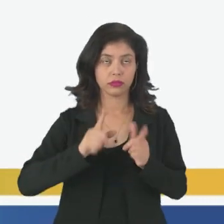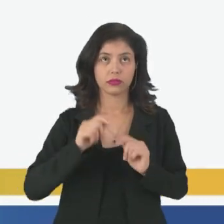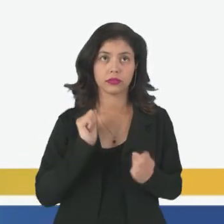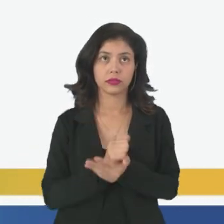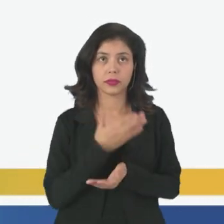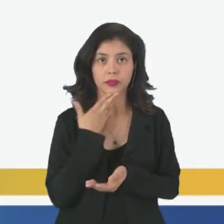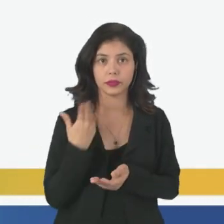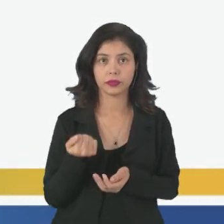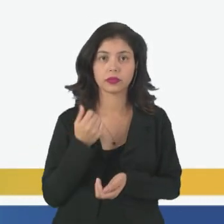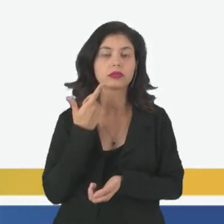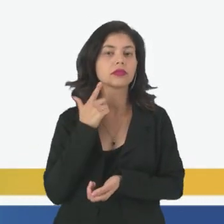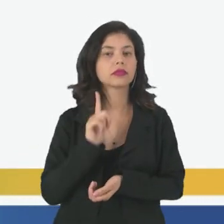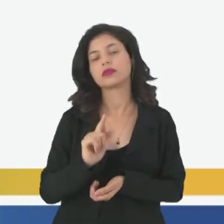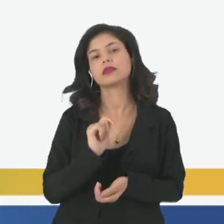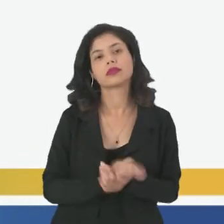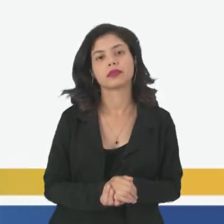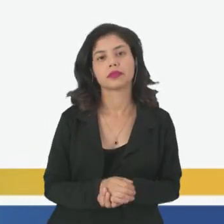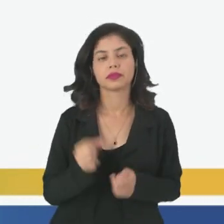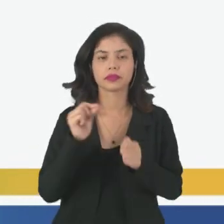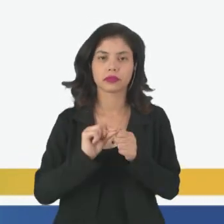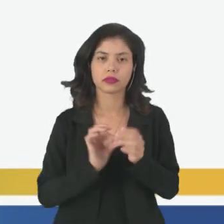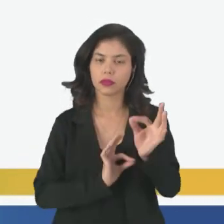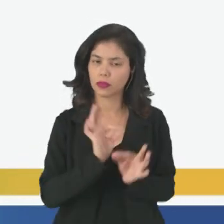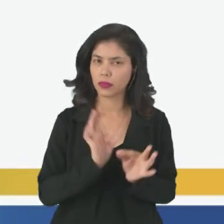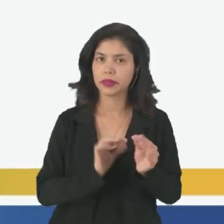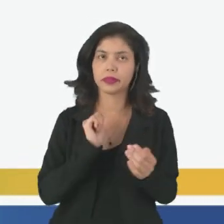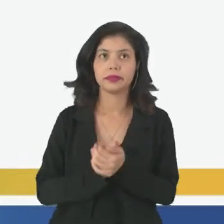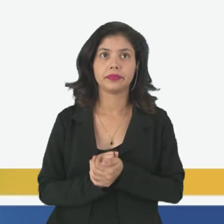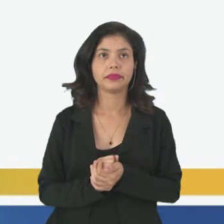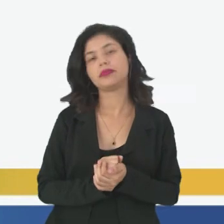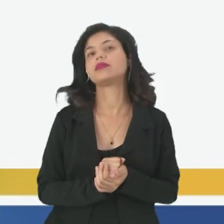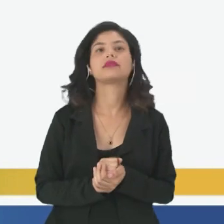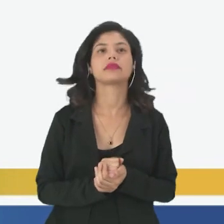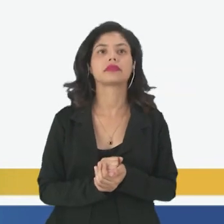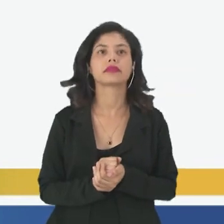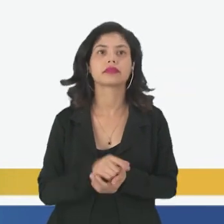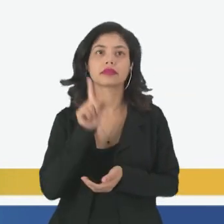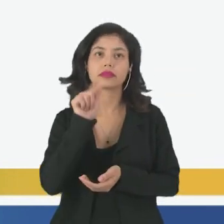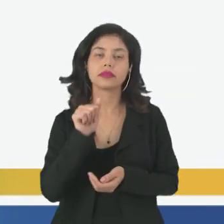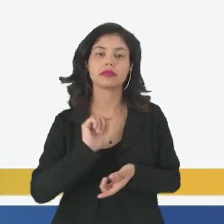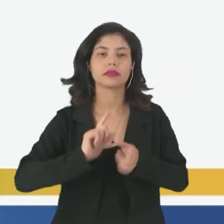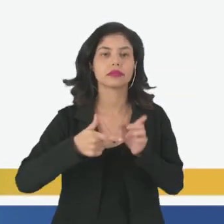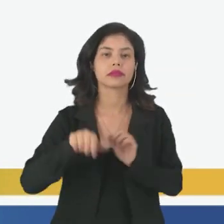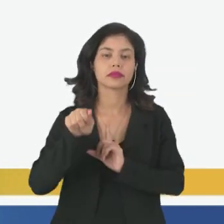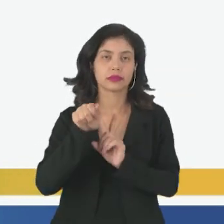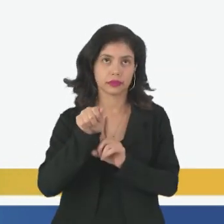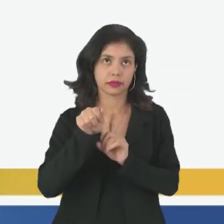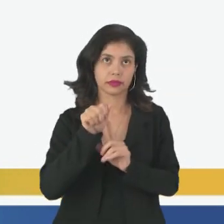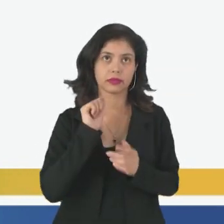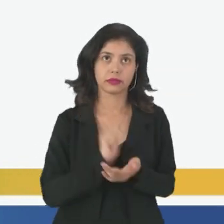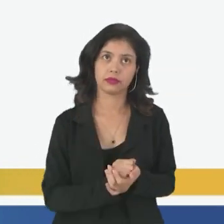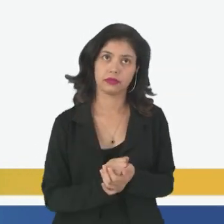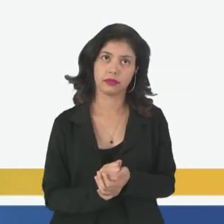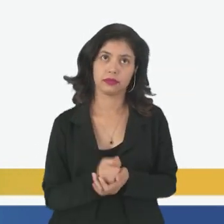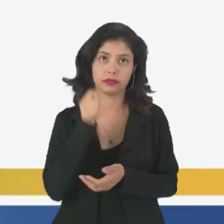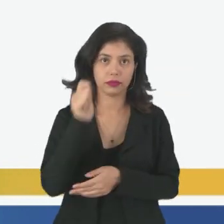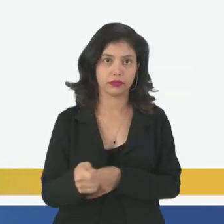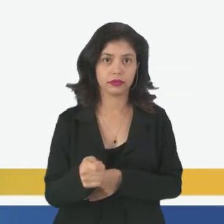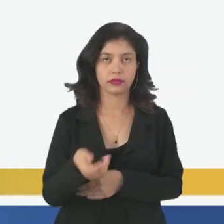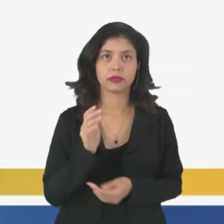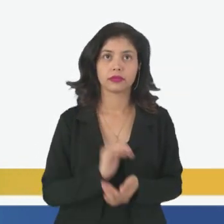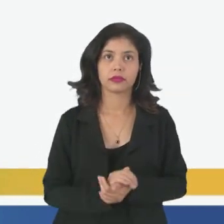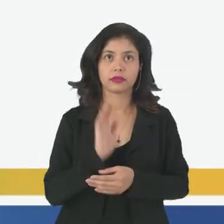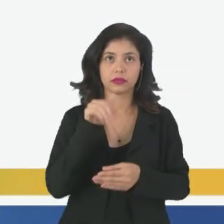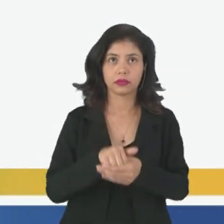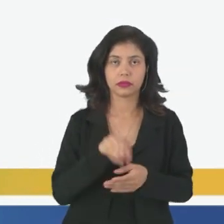que melhor contempla o que se prevaleceu na suspensão da democracia, é a letra A, certo? Que são as